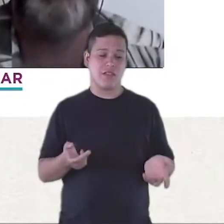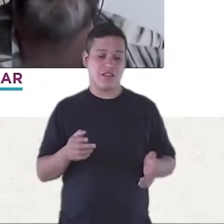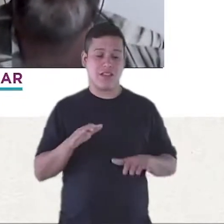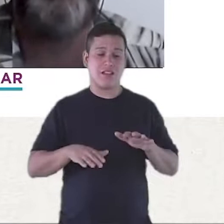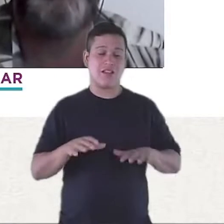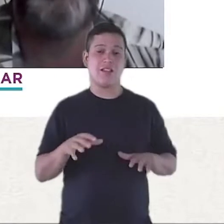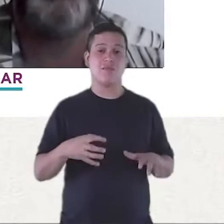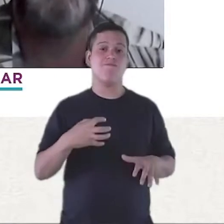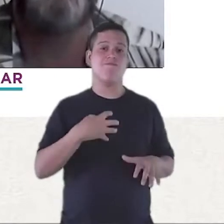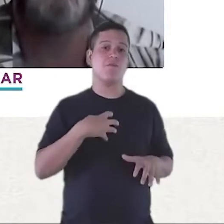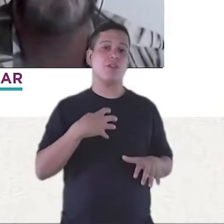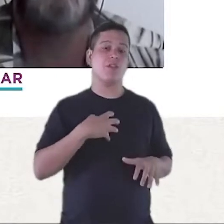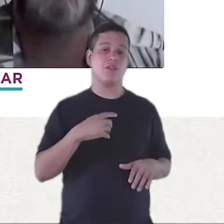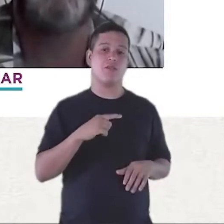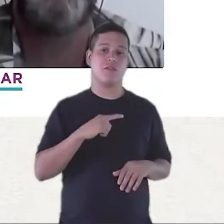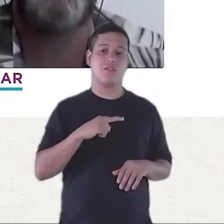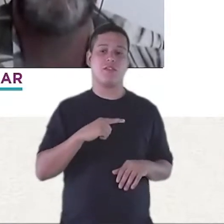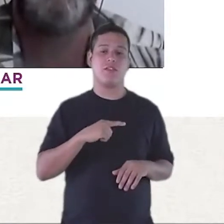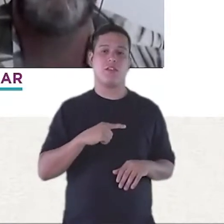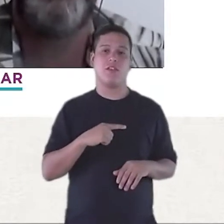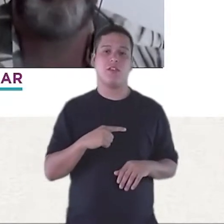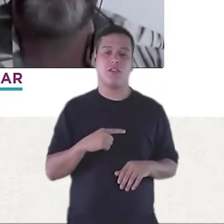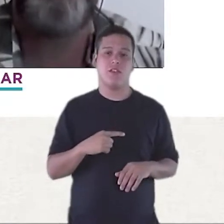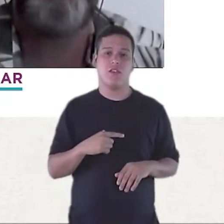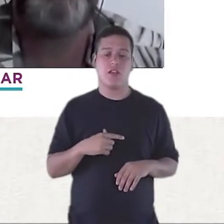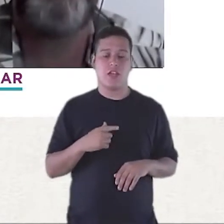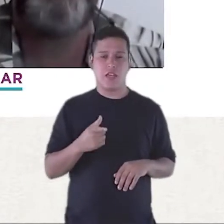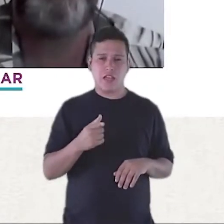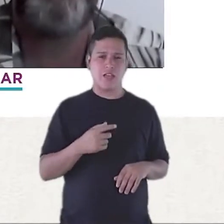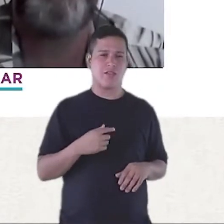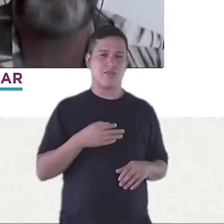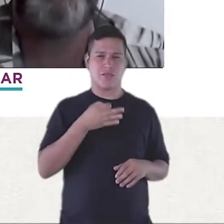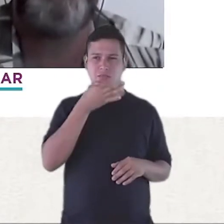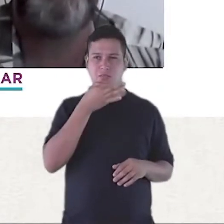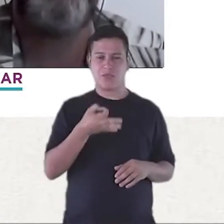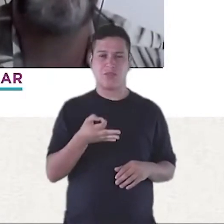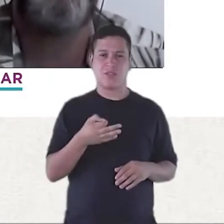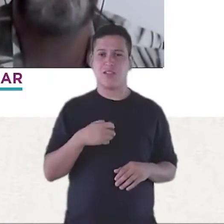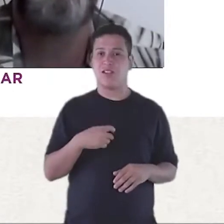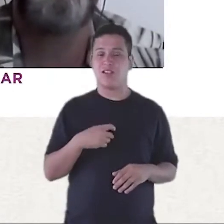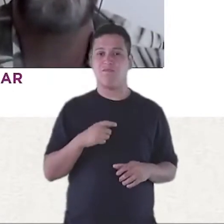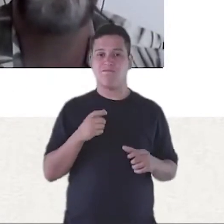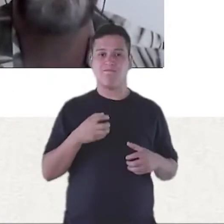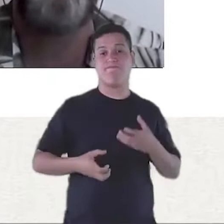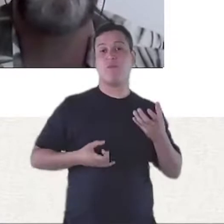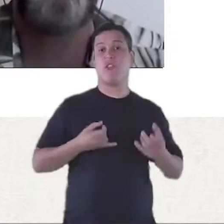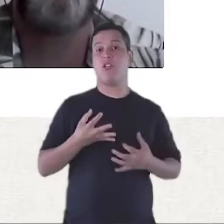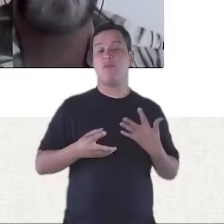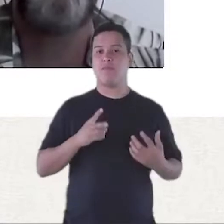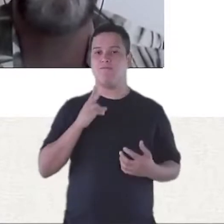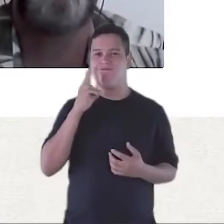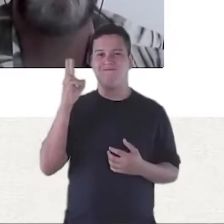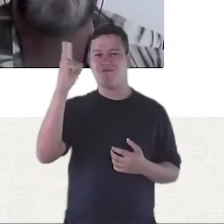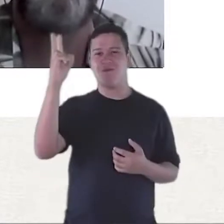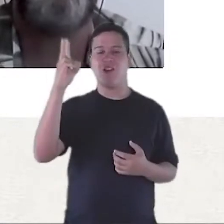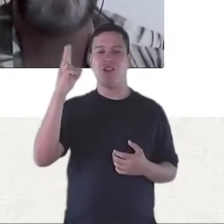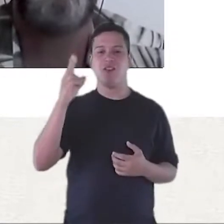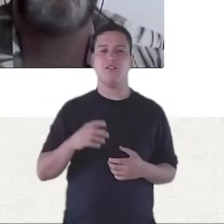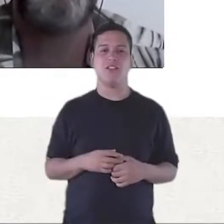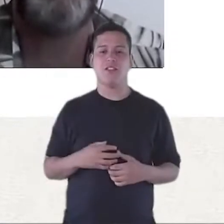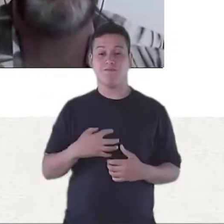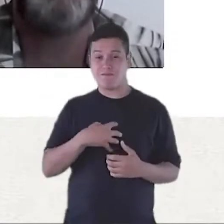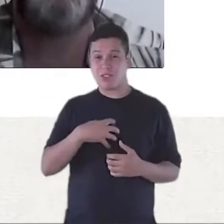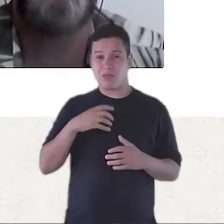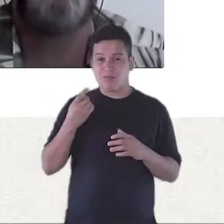Acho que é um poema muito forte da mãe. é um poema que onde o lugar não é lugar, o lugar pode ser o fundo do coração.